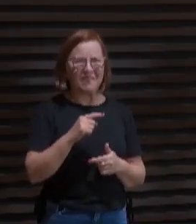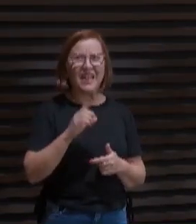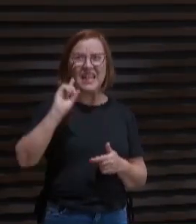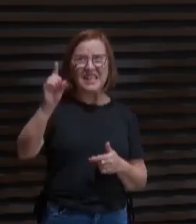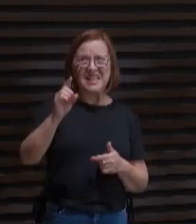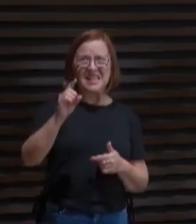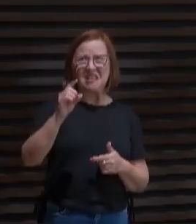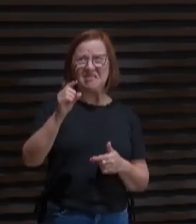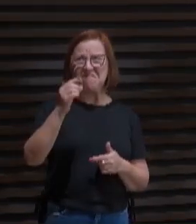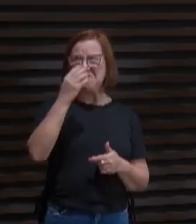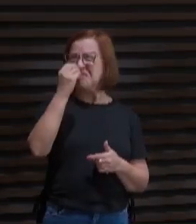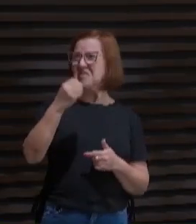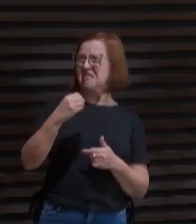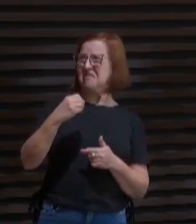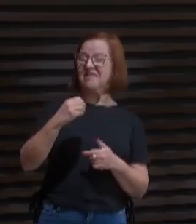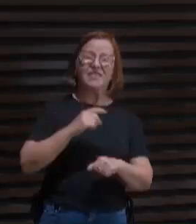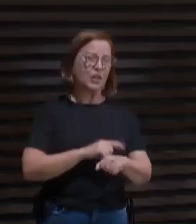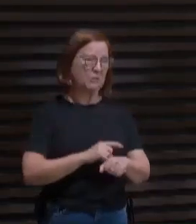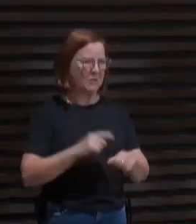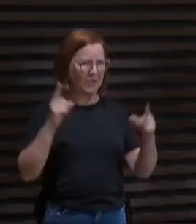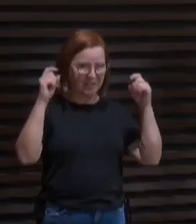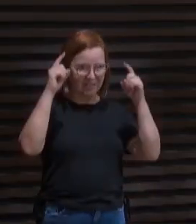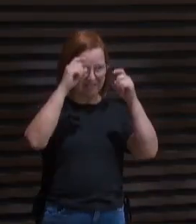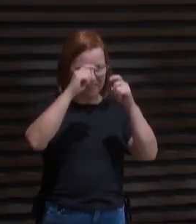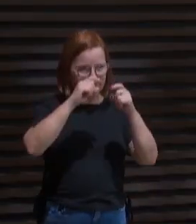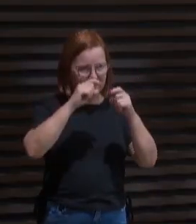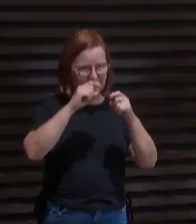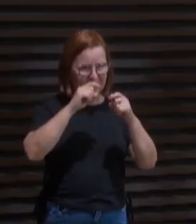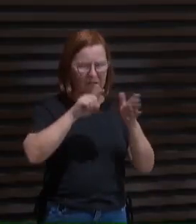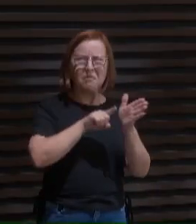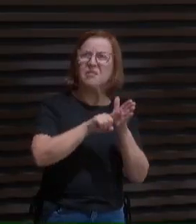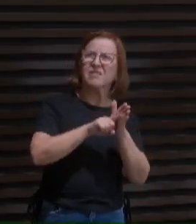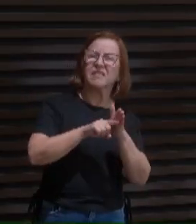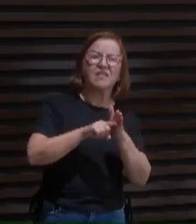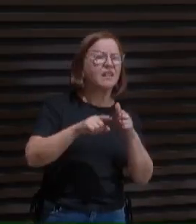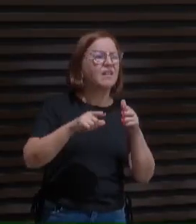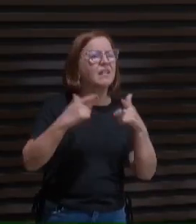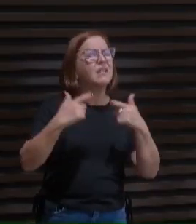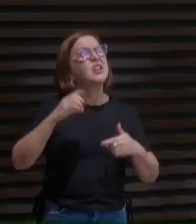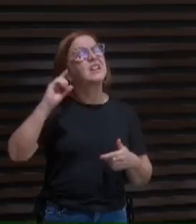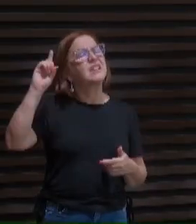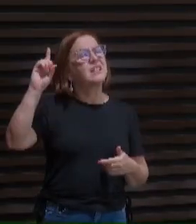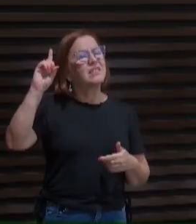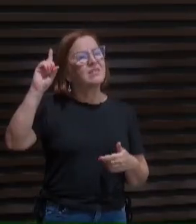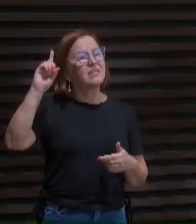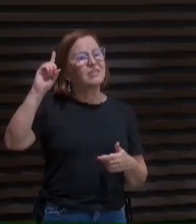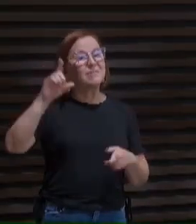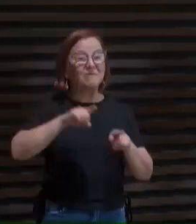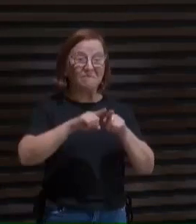Na hora das dificuldades, nós achamos e às vezes perguntamos: cadê Deus? E Ele está dizendo: eu sou socorro bem presente, eu estou